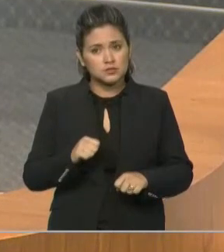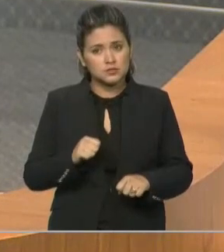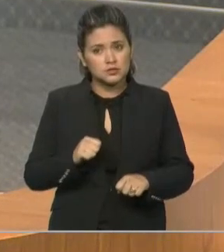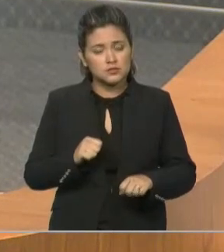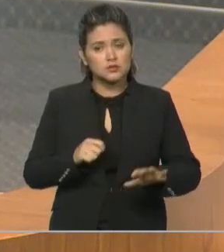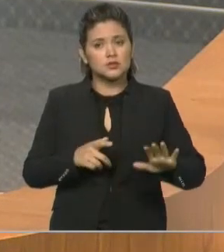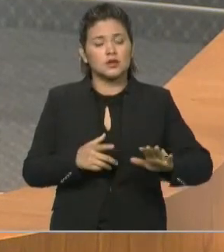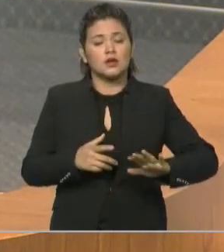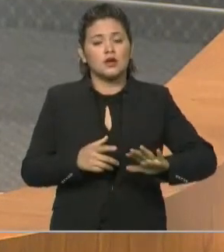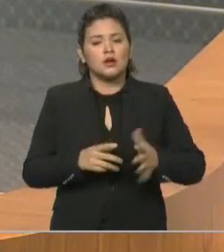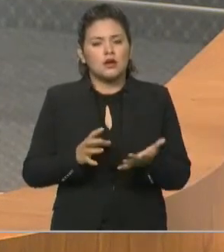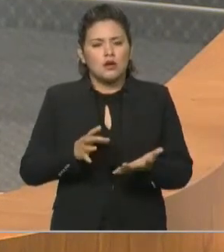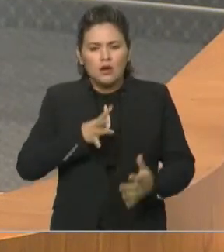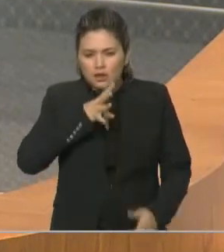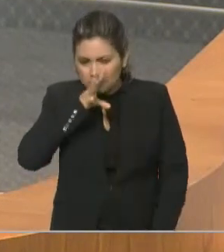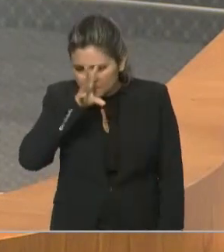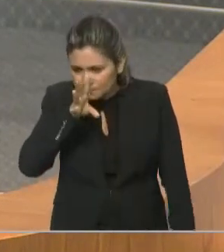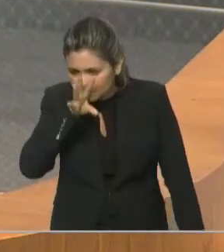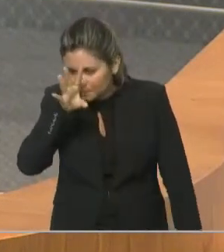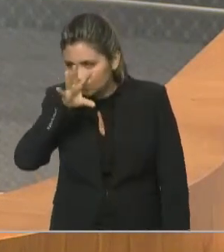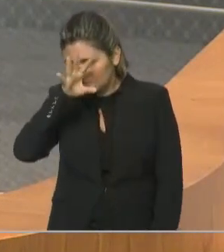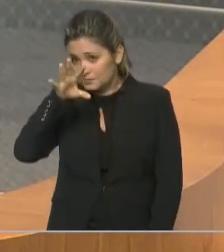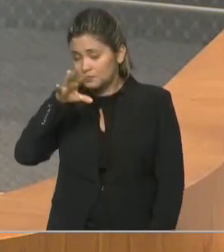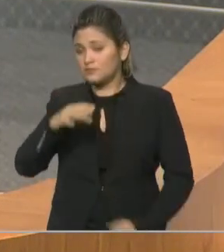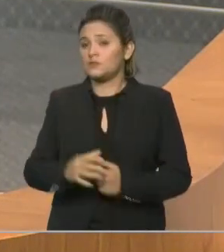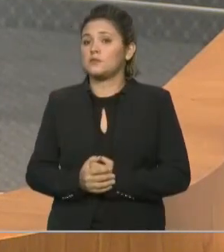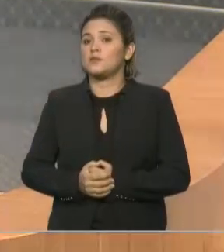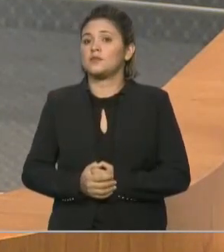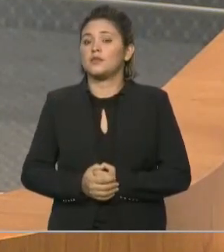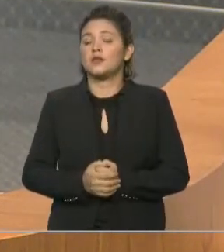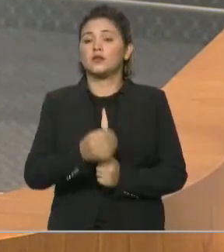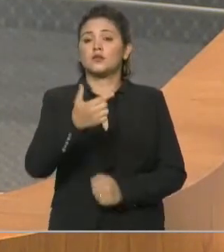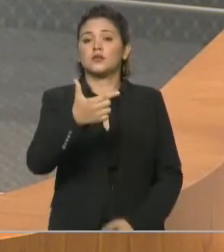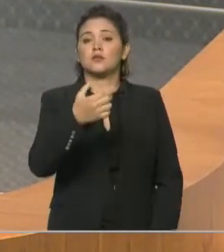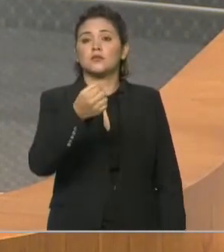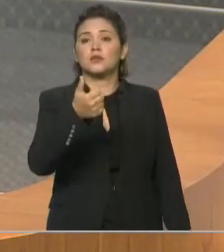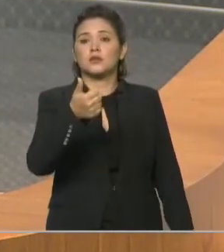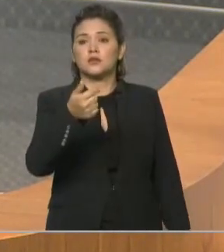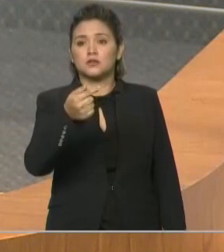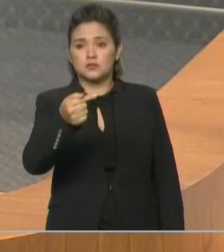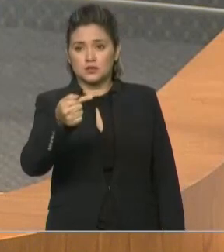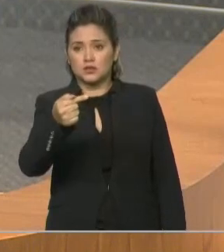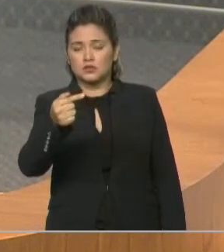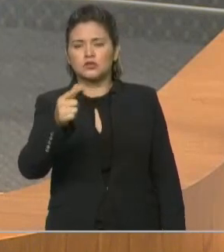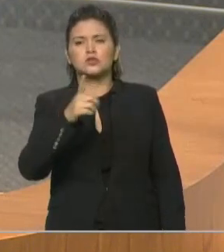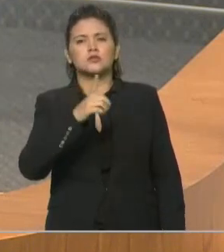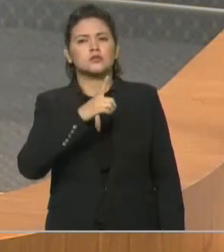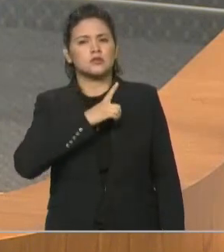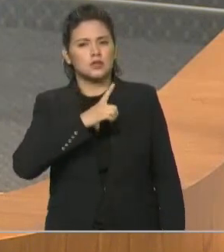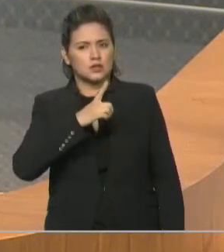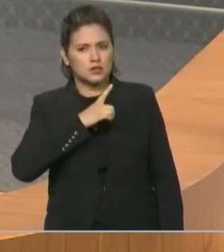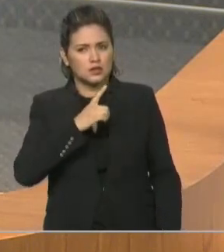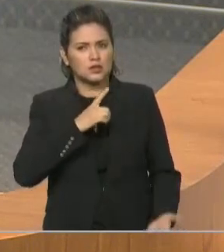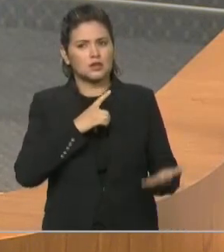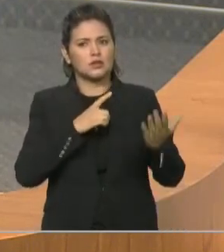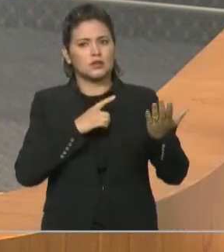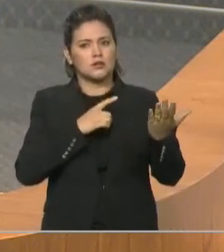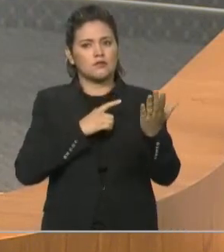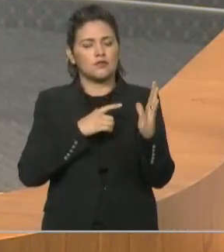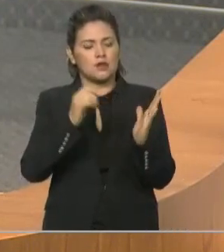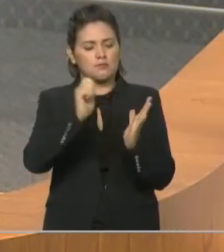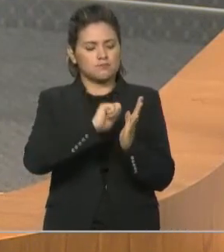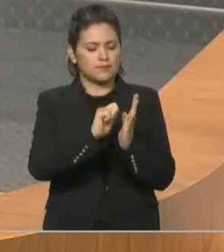nós temos hoje é um relatório de 2017. E aquela época, o relatório de 2017